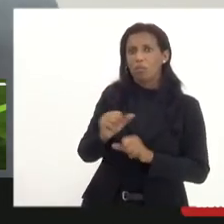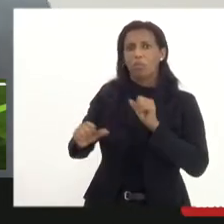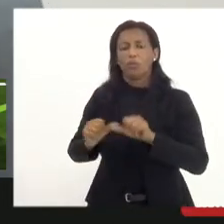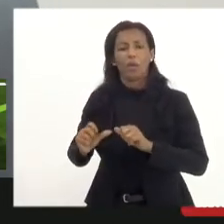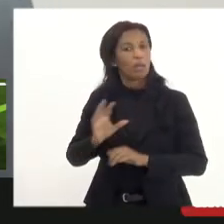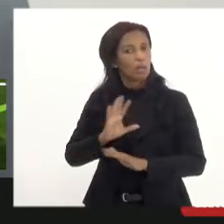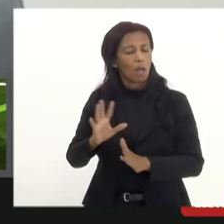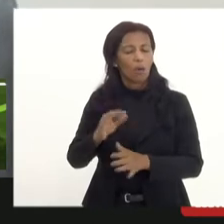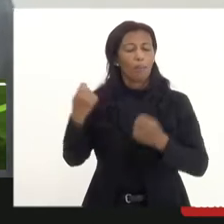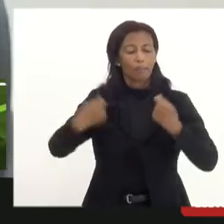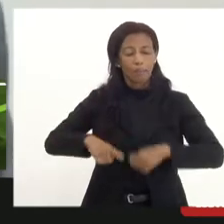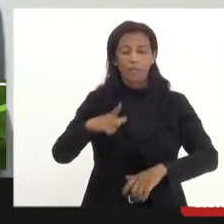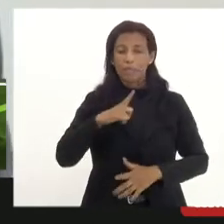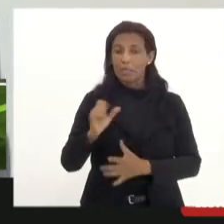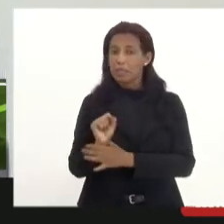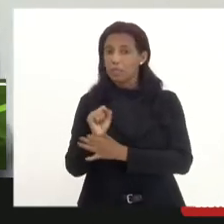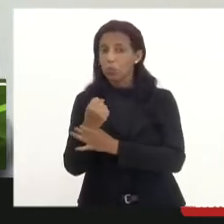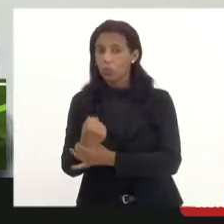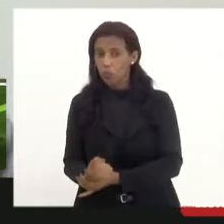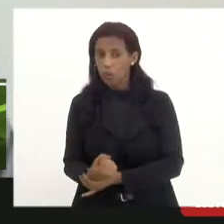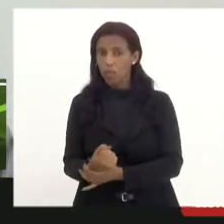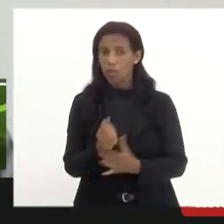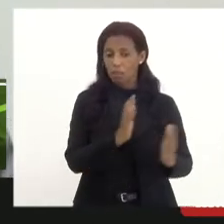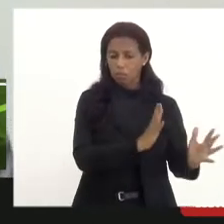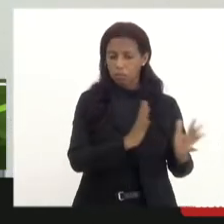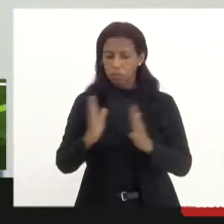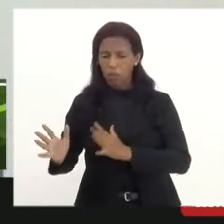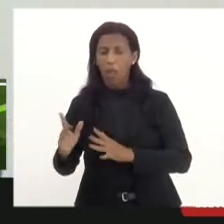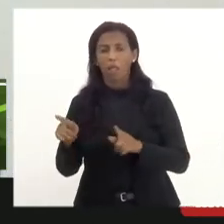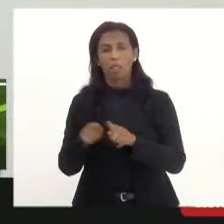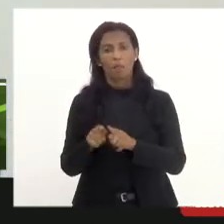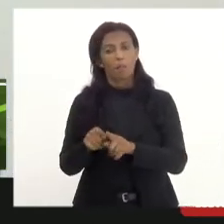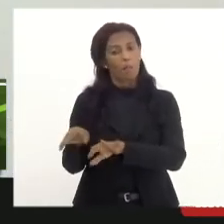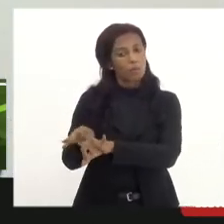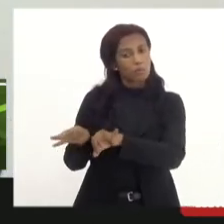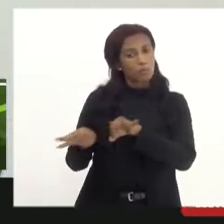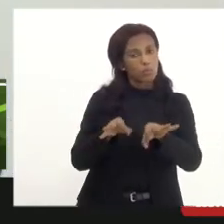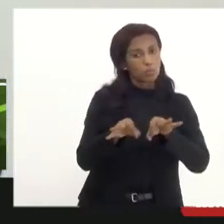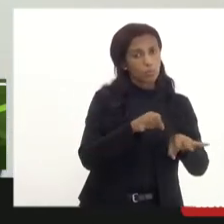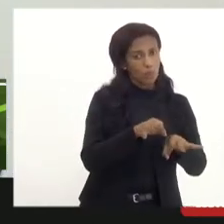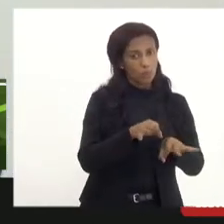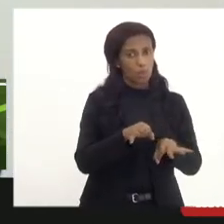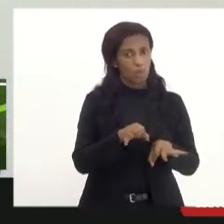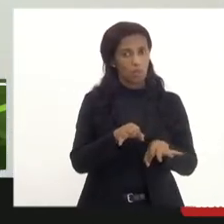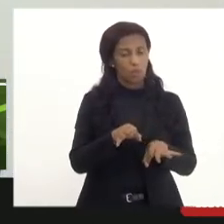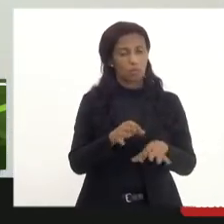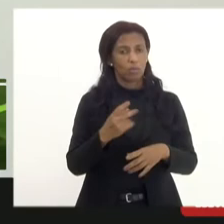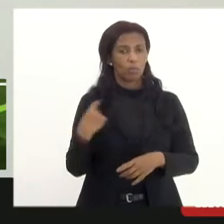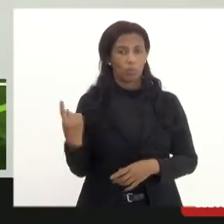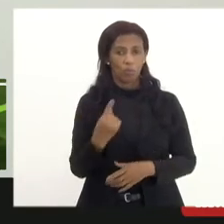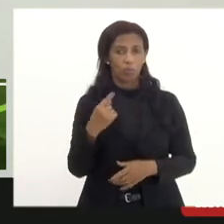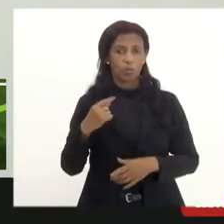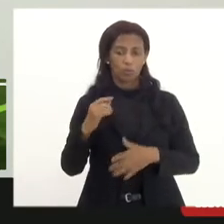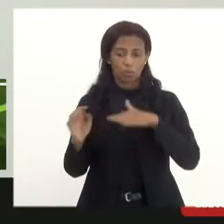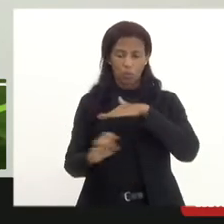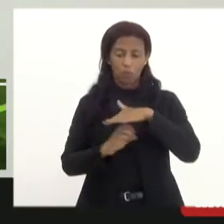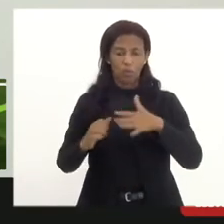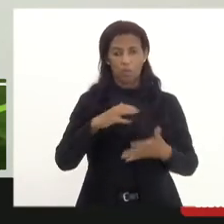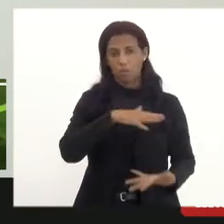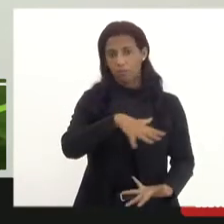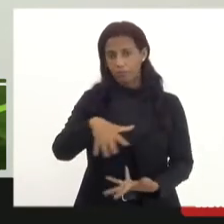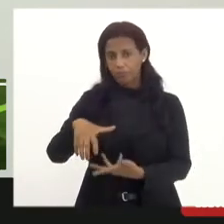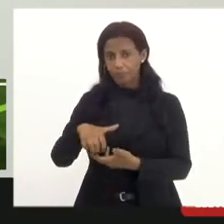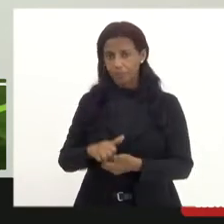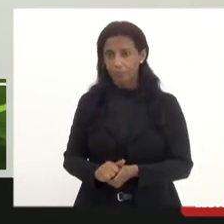ter essa segurança até para defender esses projetos internamente, como somos uma empresa global, tá? Então, é algo